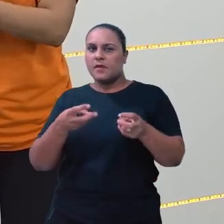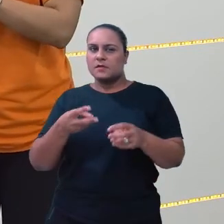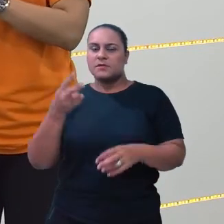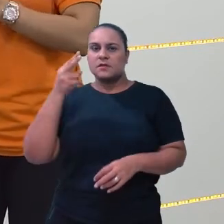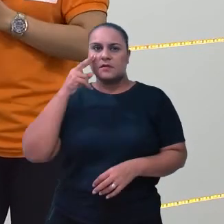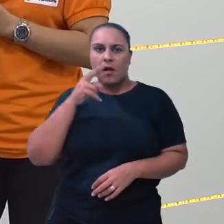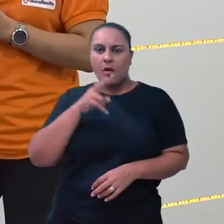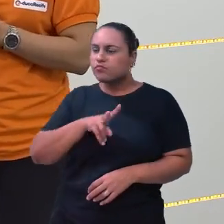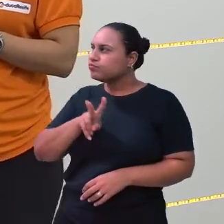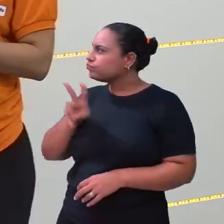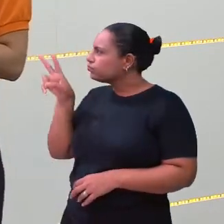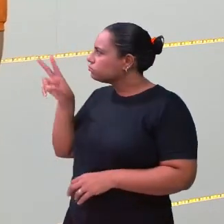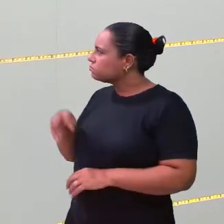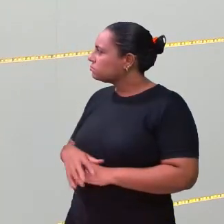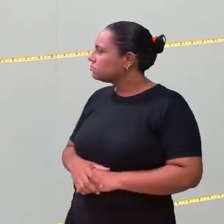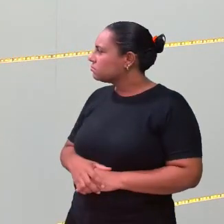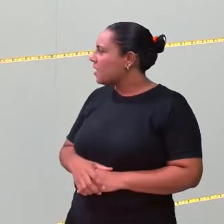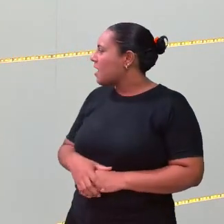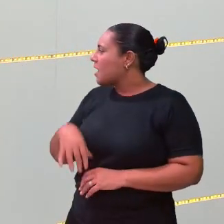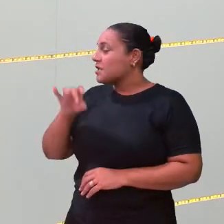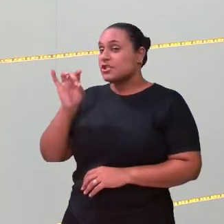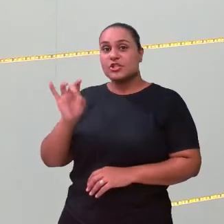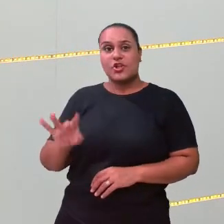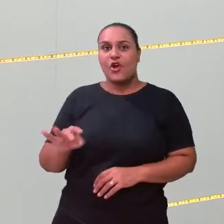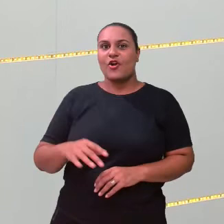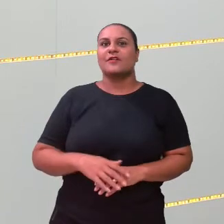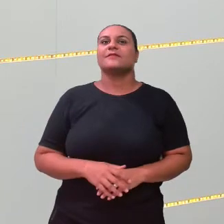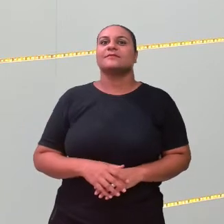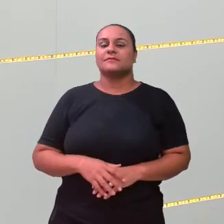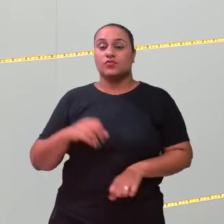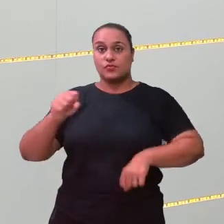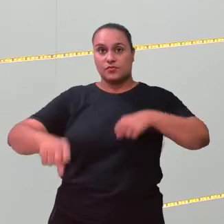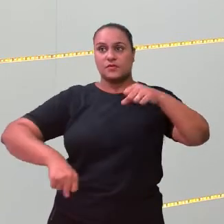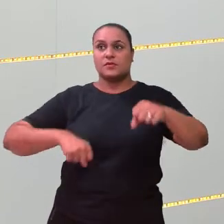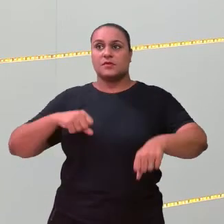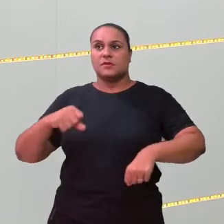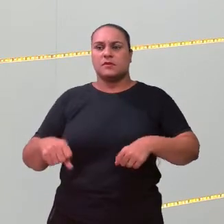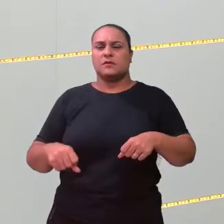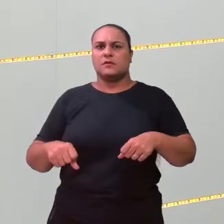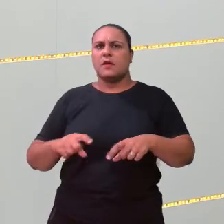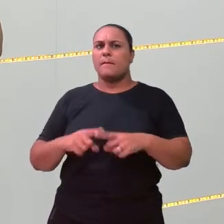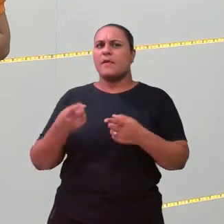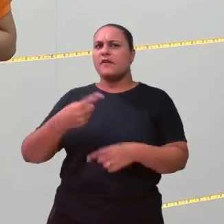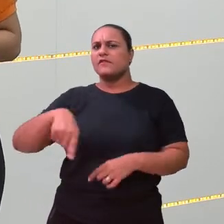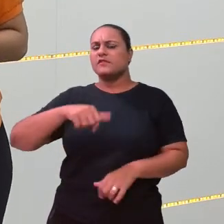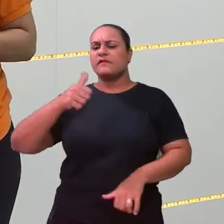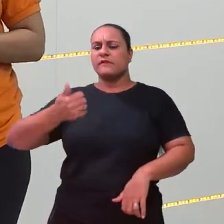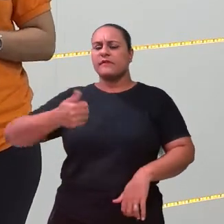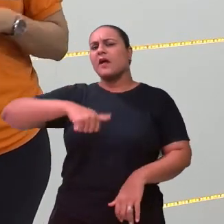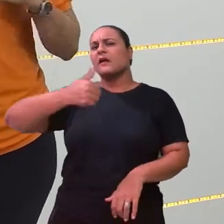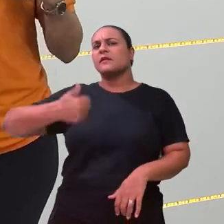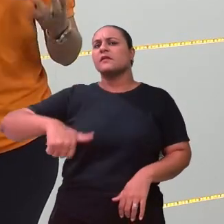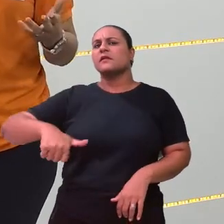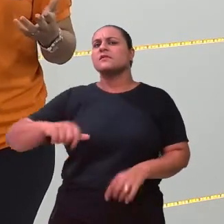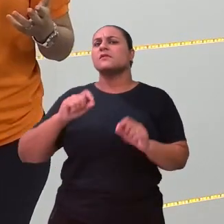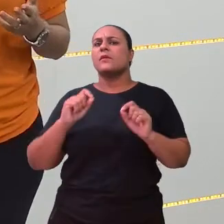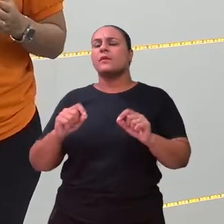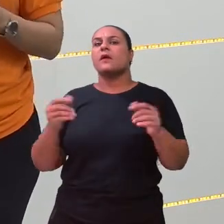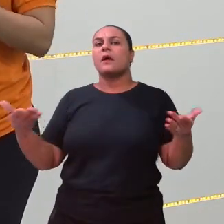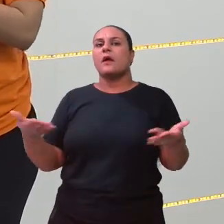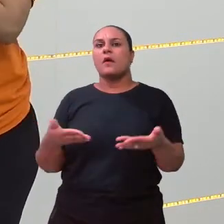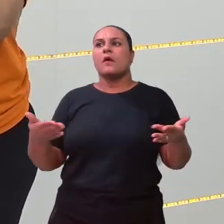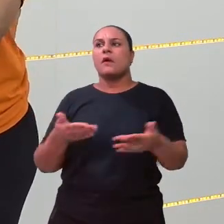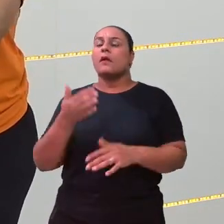olhar só para o gráfico do ciclismo. Mas o que é que você vai analisar agora? As